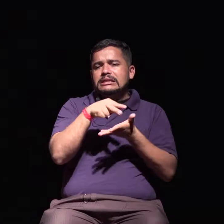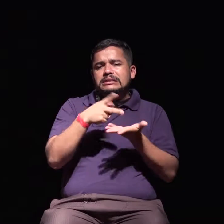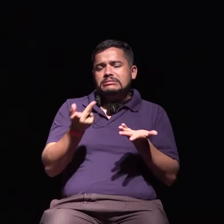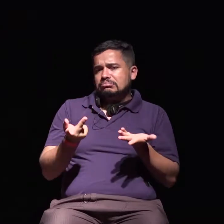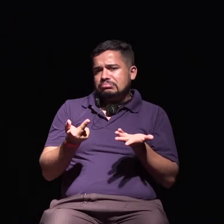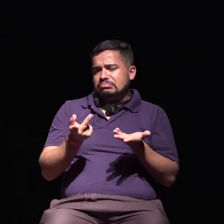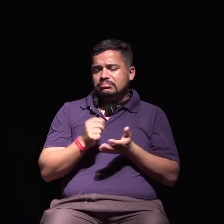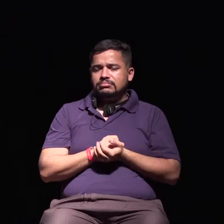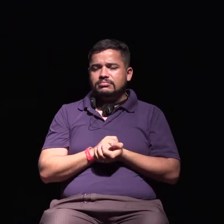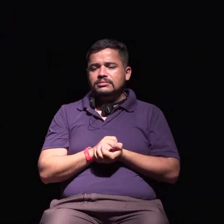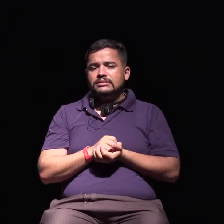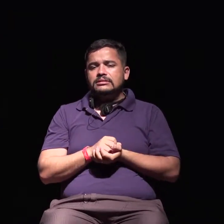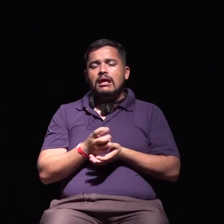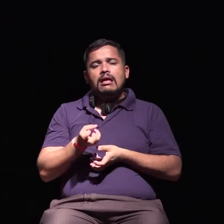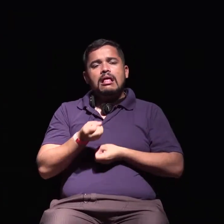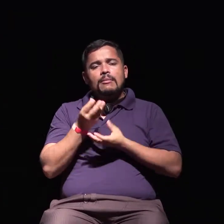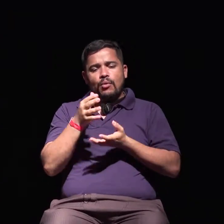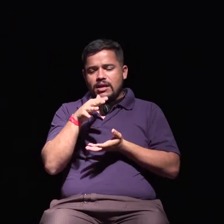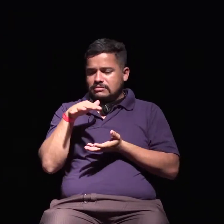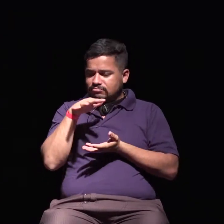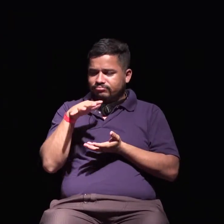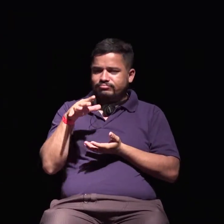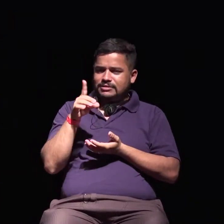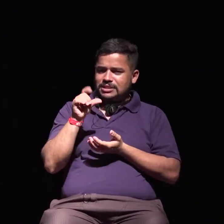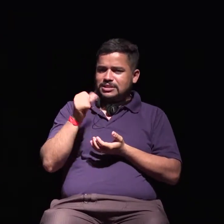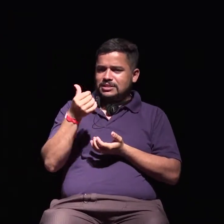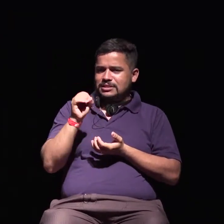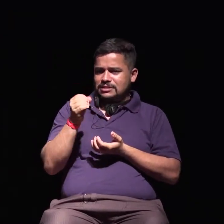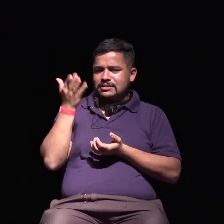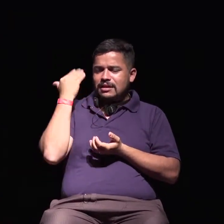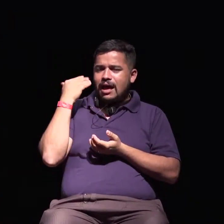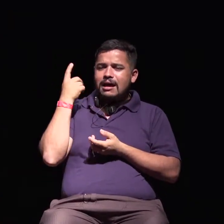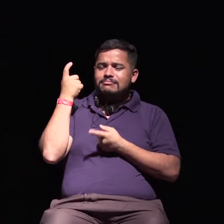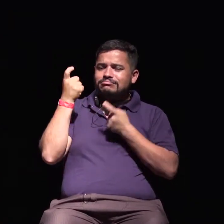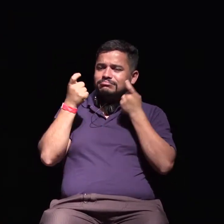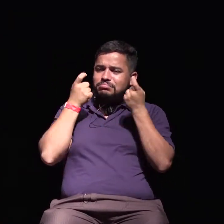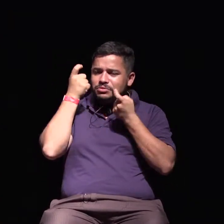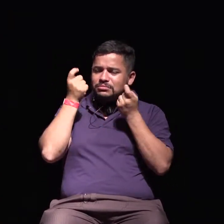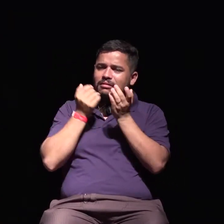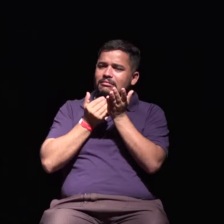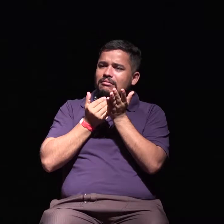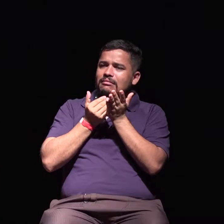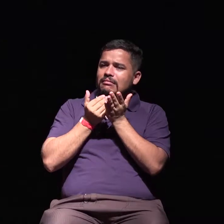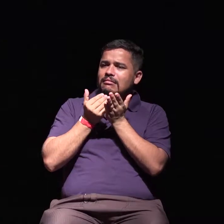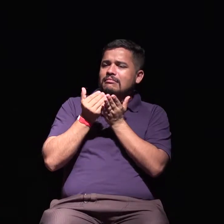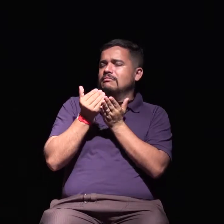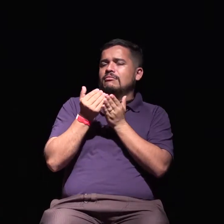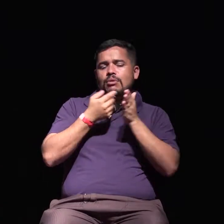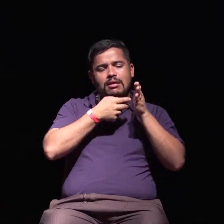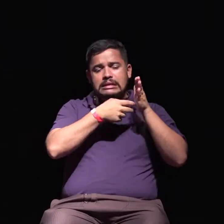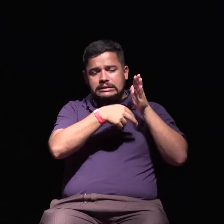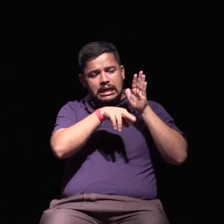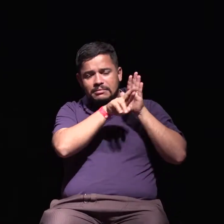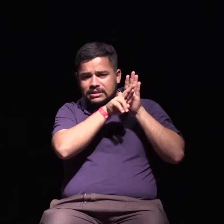contemporâneas. Se as poéticas da dança nos anos 60 se preocupavam essencialmente com a negação da representação e da